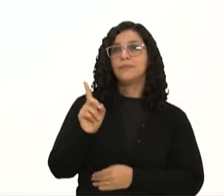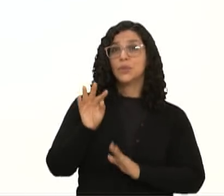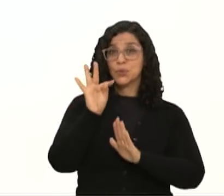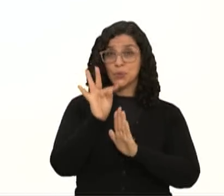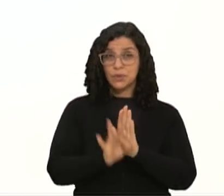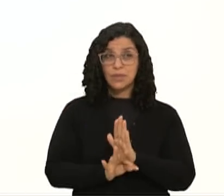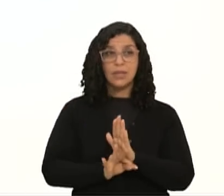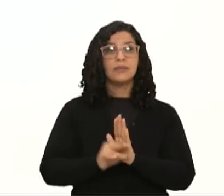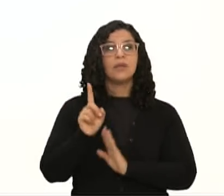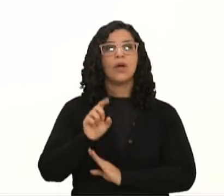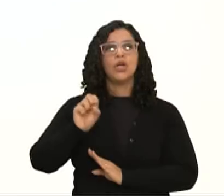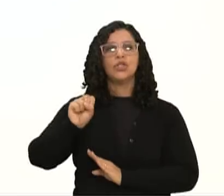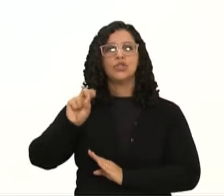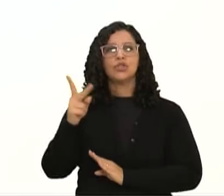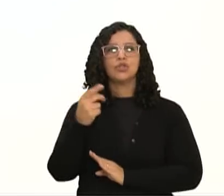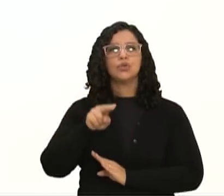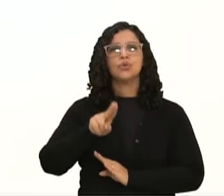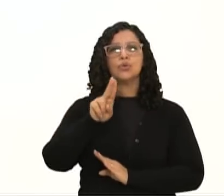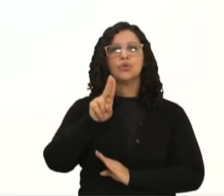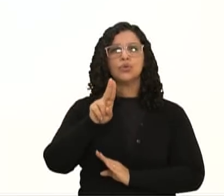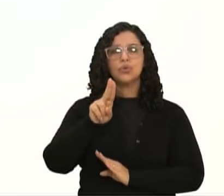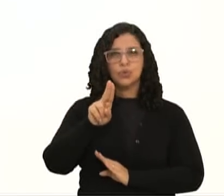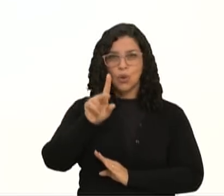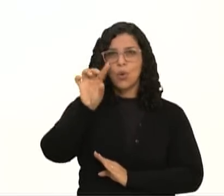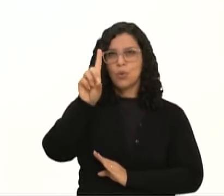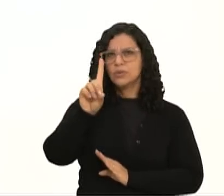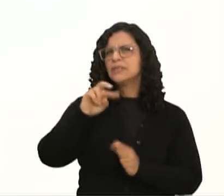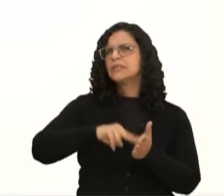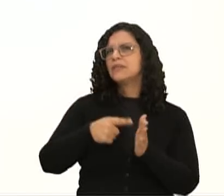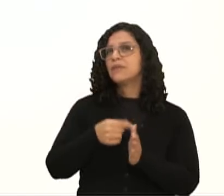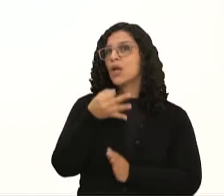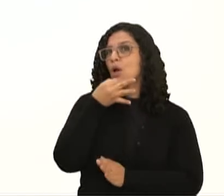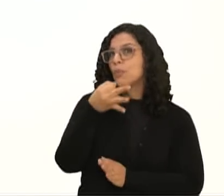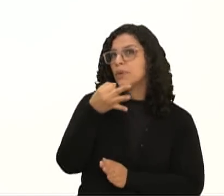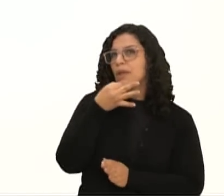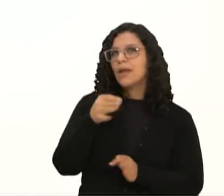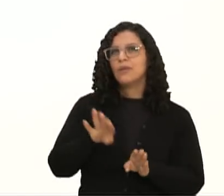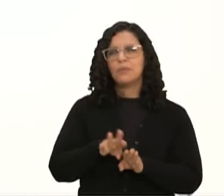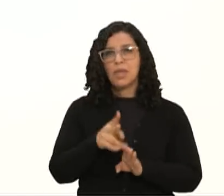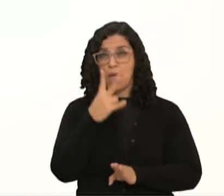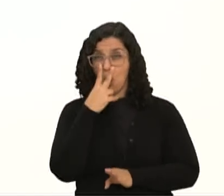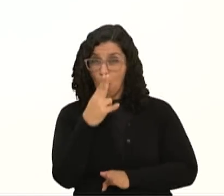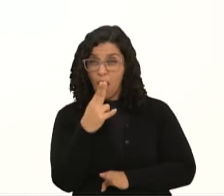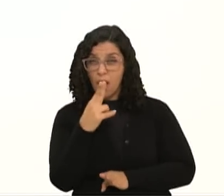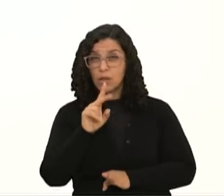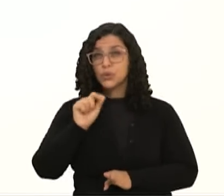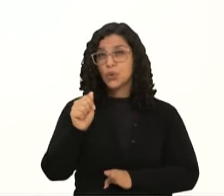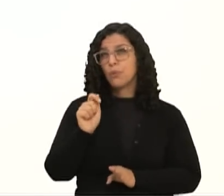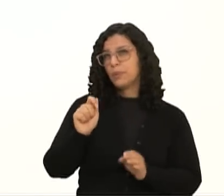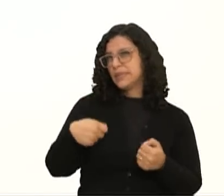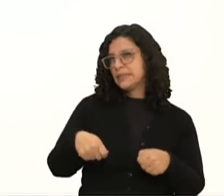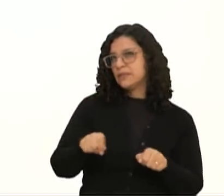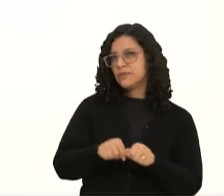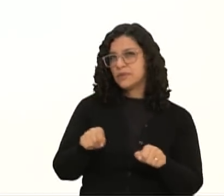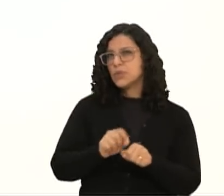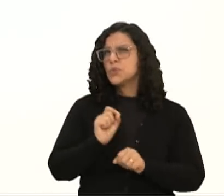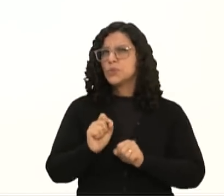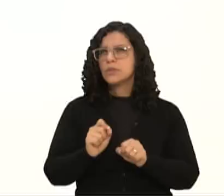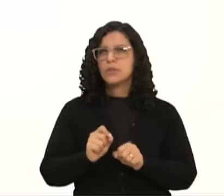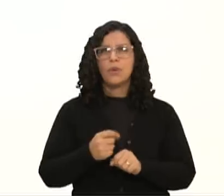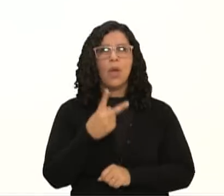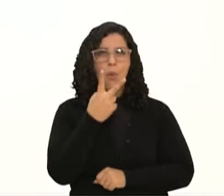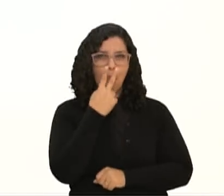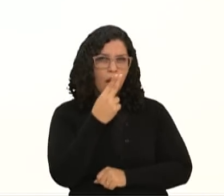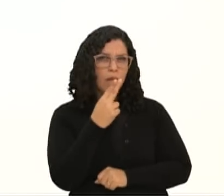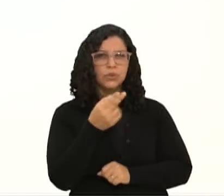texto expressa o quê? Uma sugestão ou uma dedução? Ó, você deve fazer natação. Ele